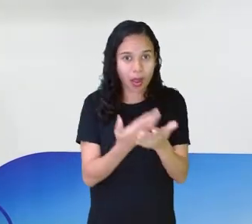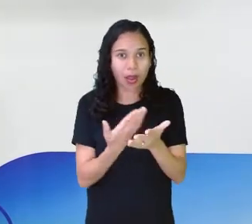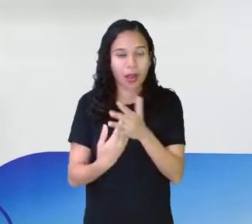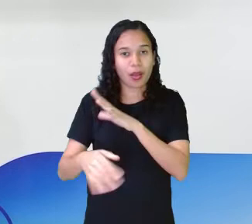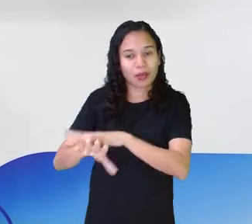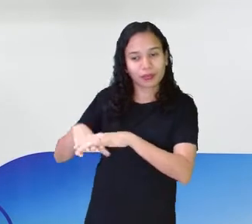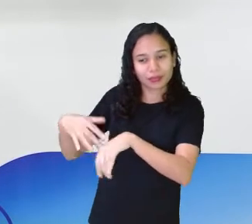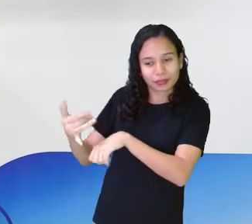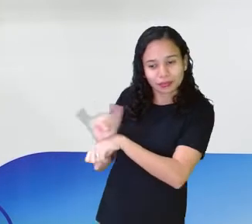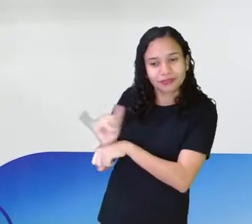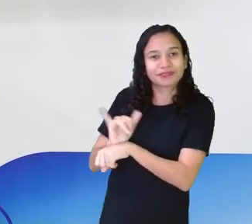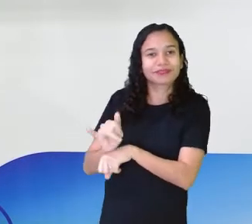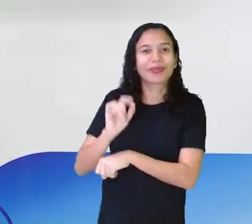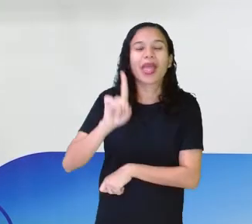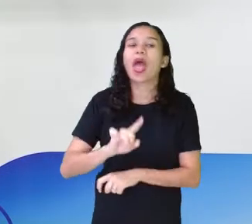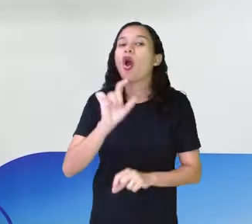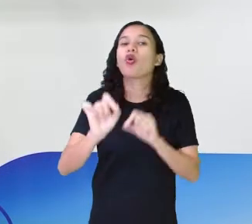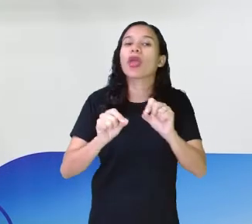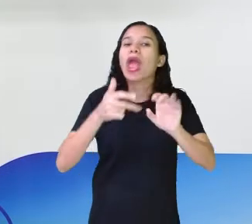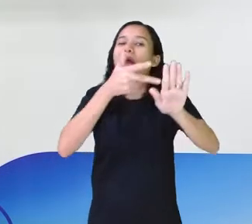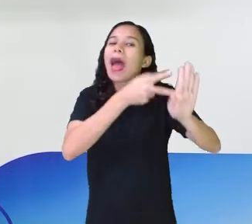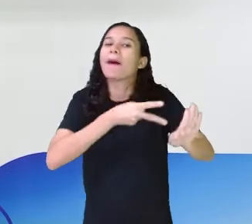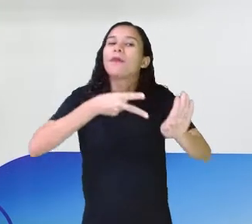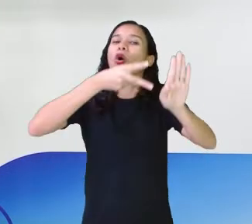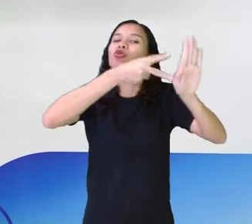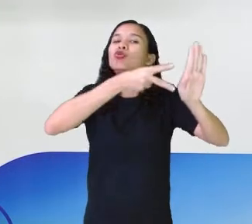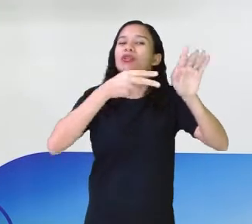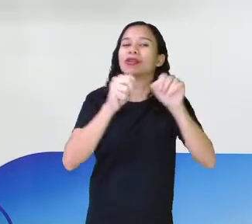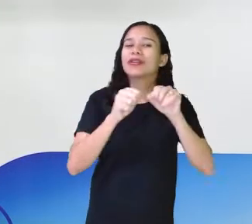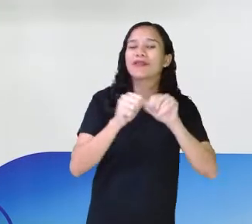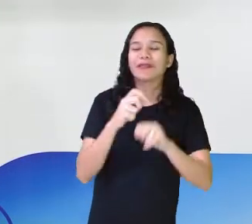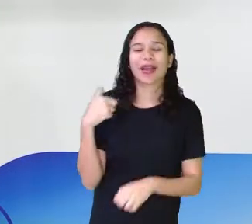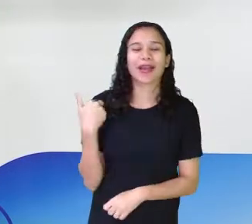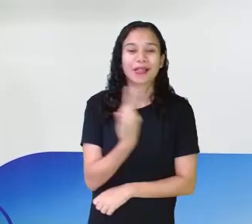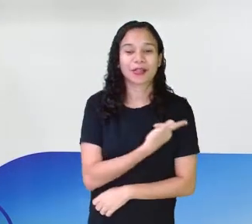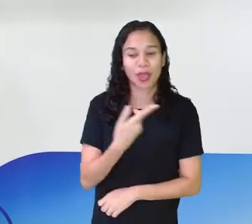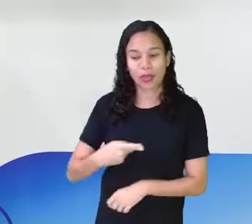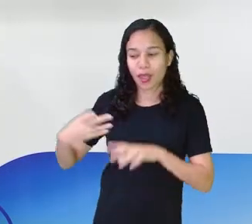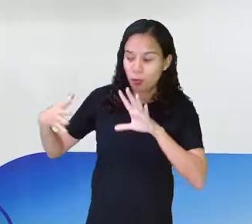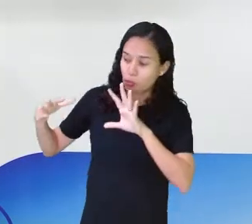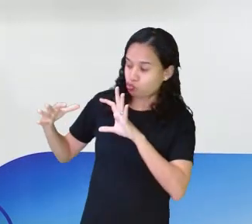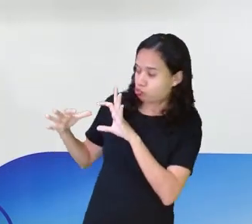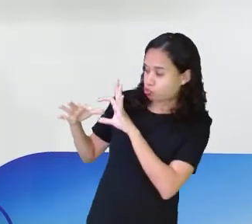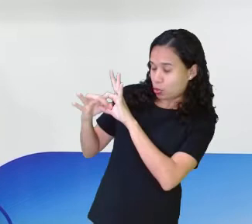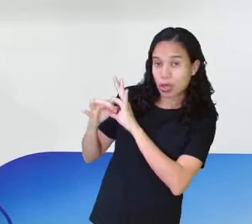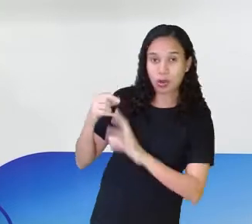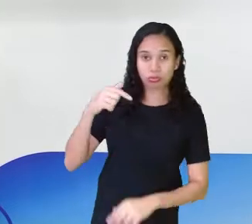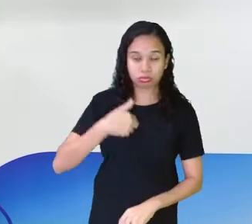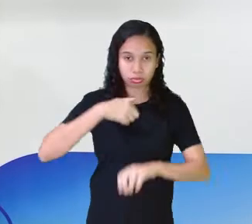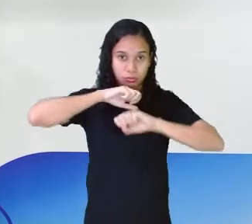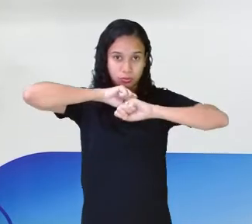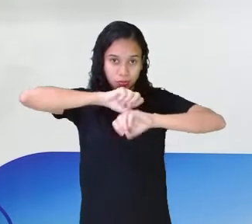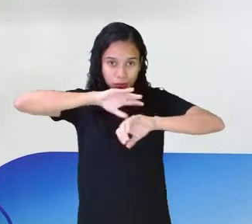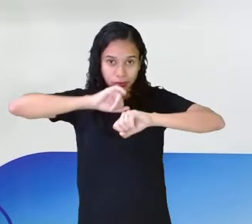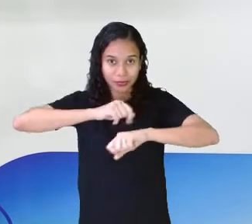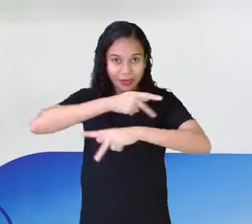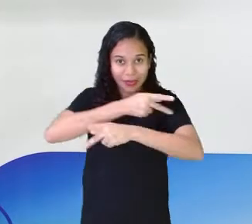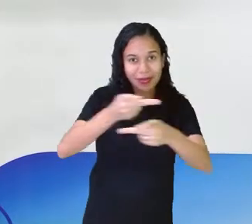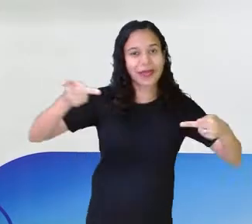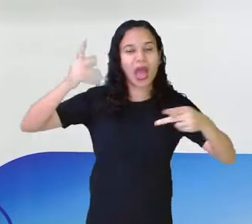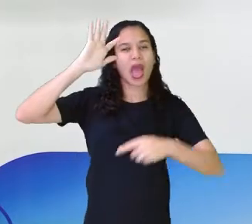no YouTube. Isso é a produção que resolve, viu? A gente trabalha em conjunto. Eu dou a aula e